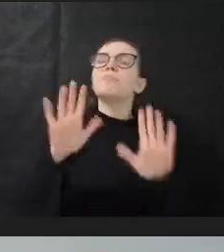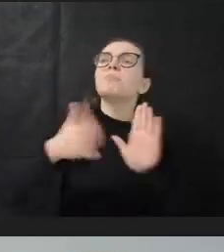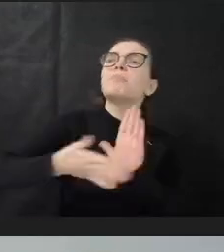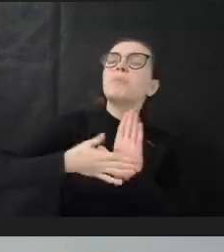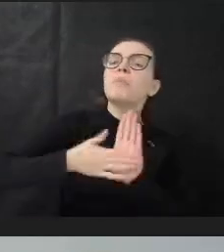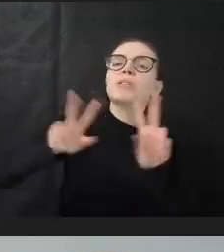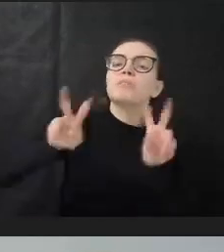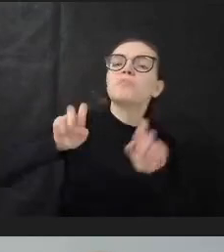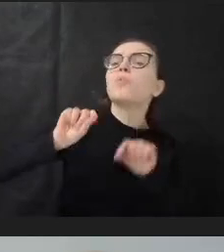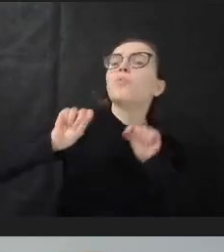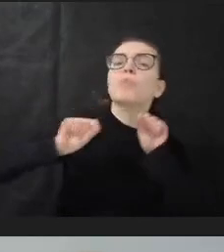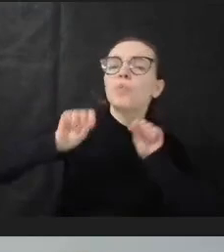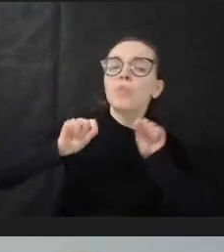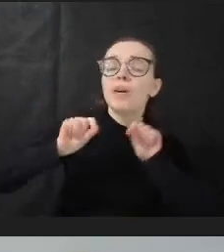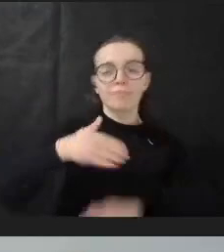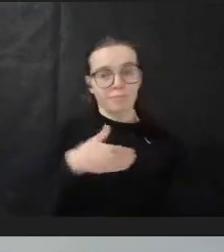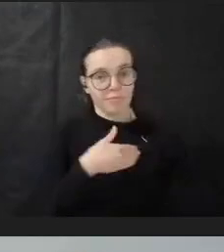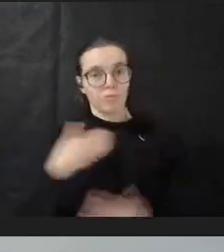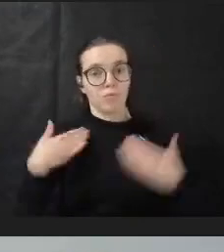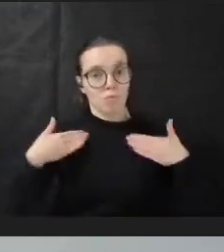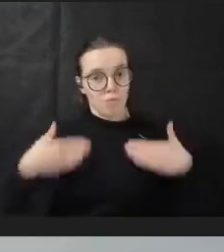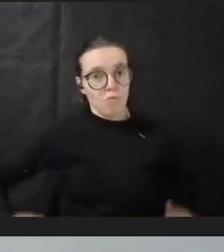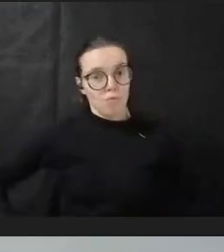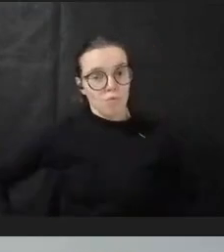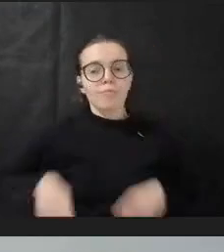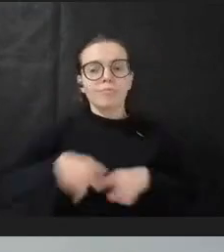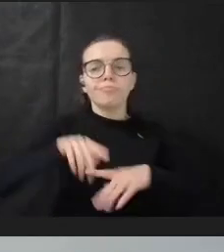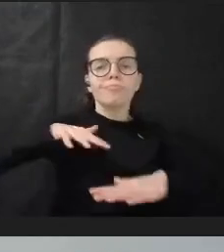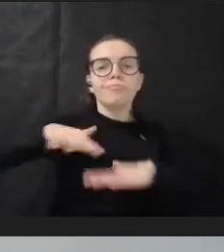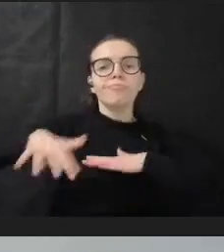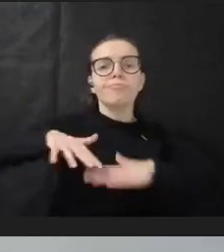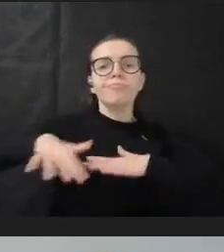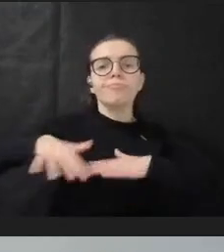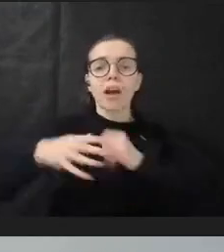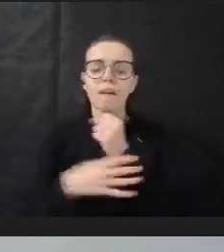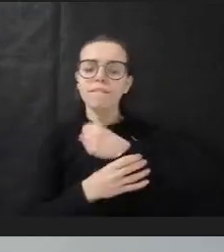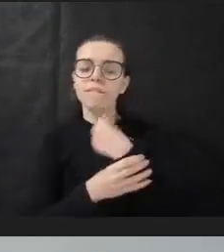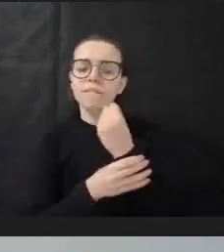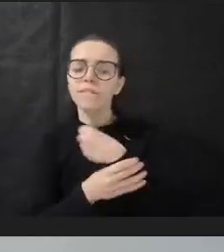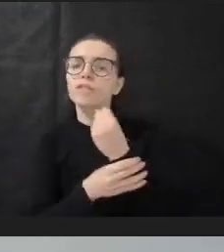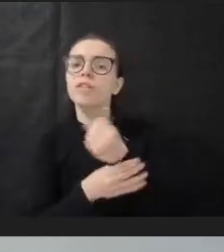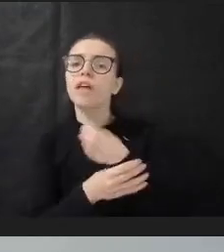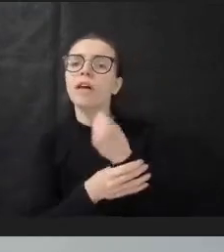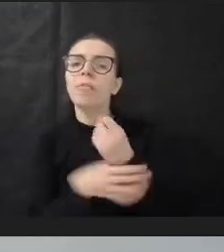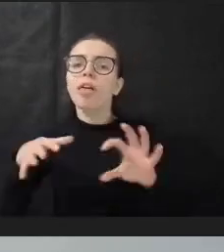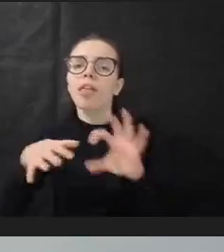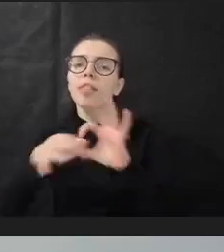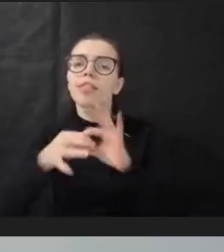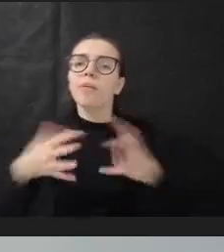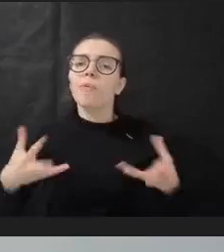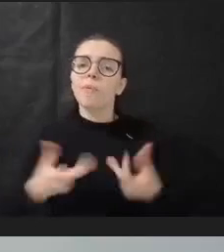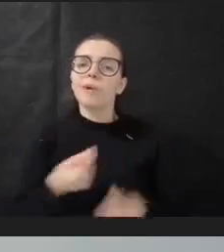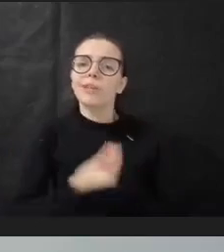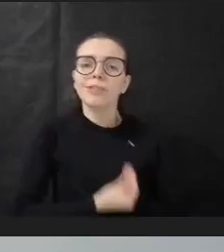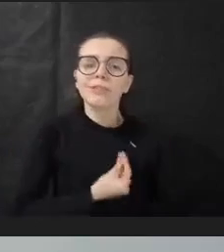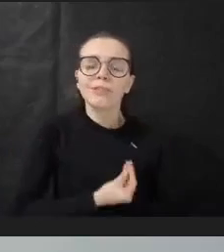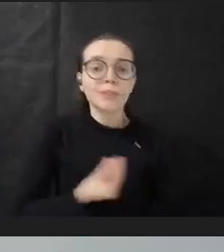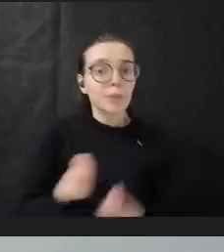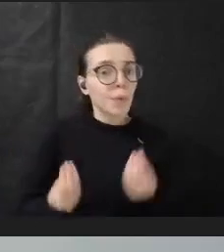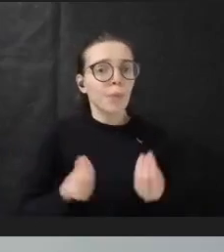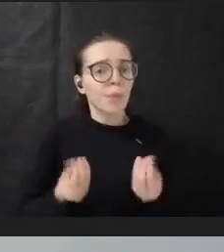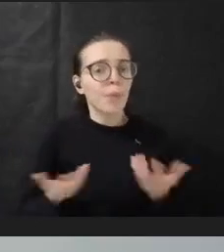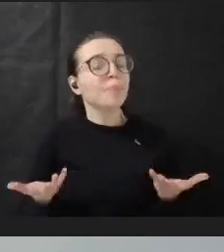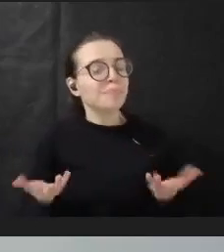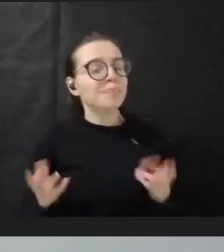sobre corpo e movimento, fisioterapia e qualidade de vida, ok? Antes de a